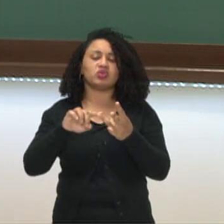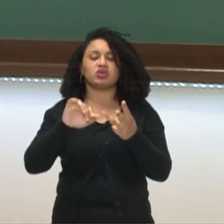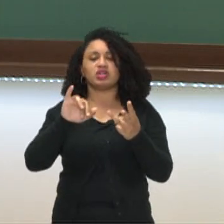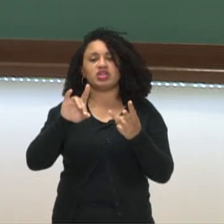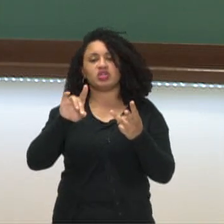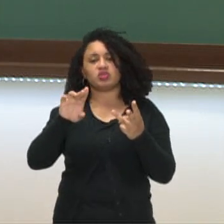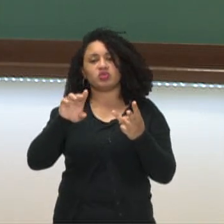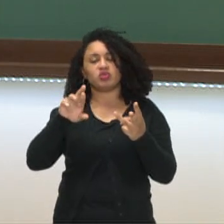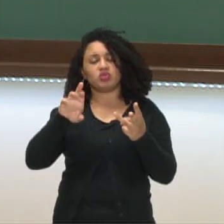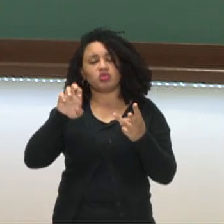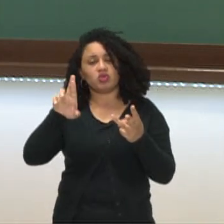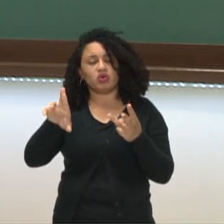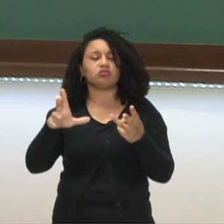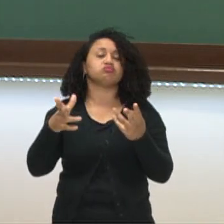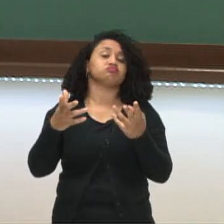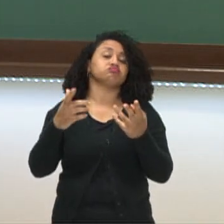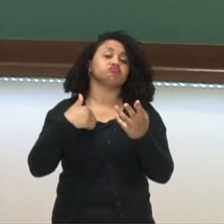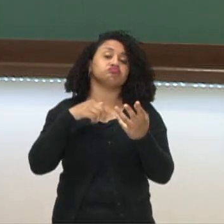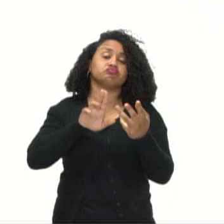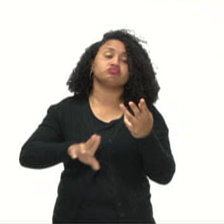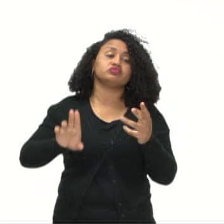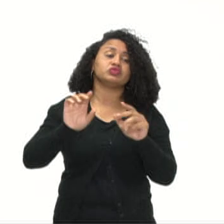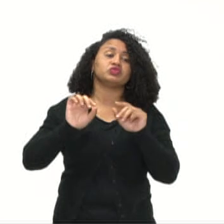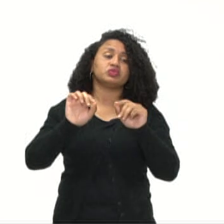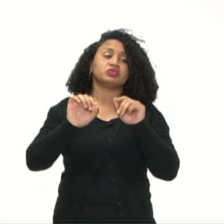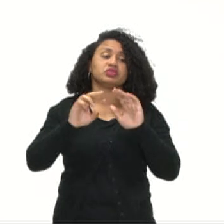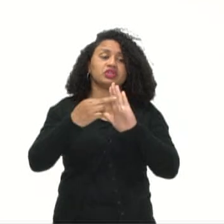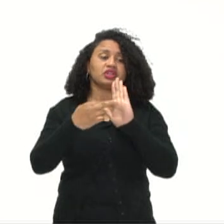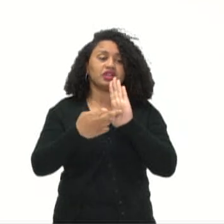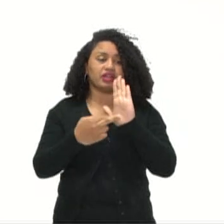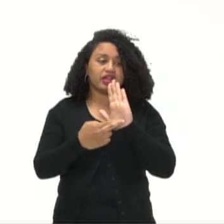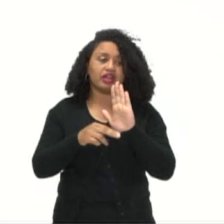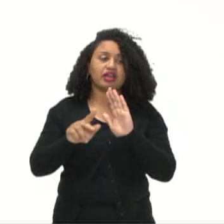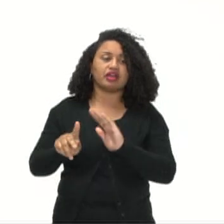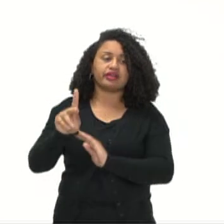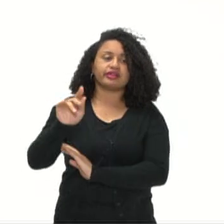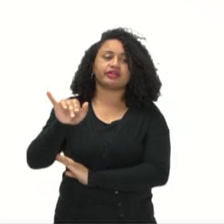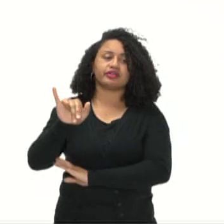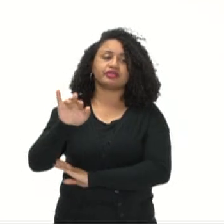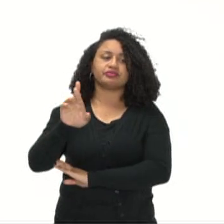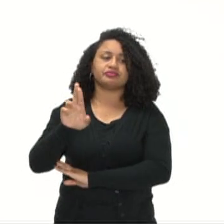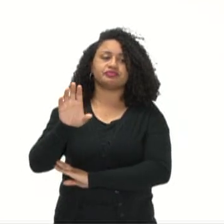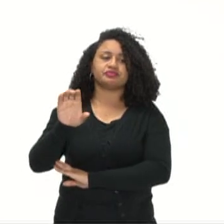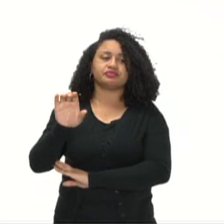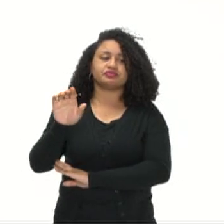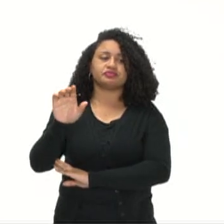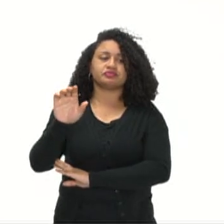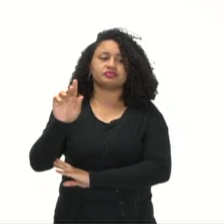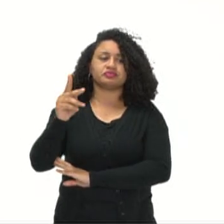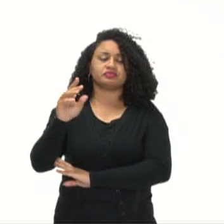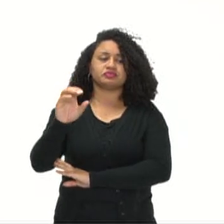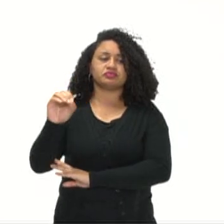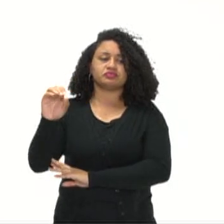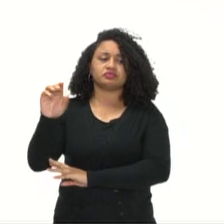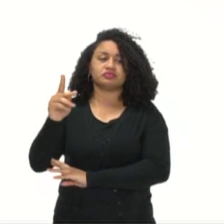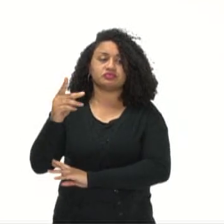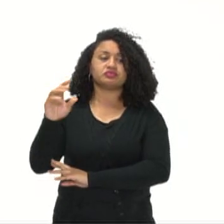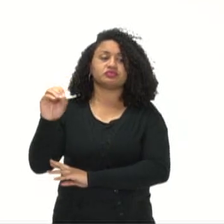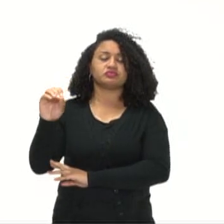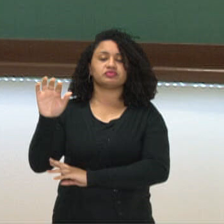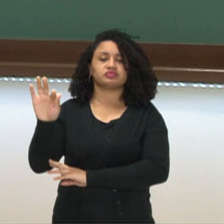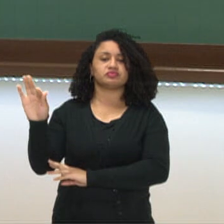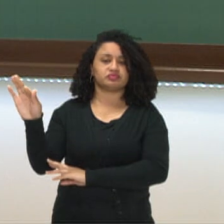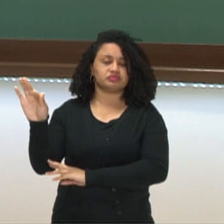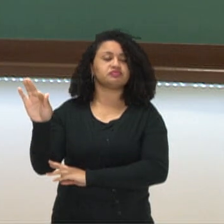indutores, tá? A gente utiliza as regras de Kirchhoff, tá? Que na verdade são consequência da lei